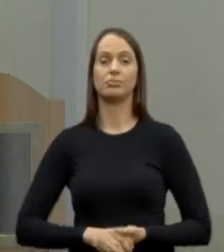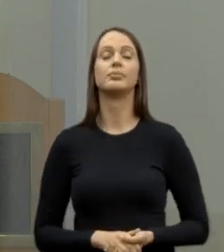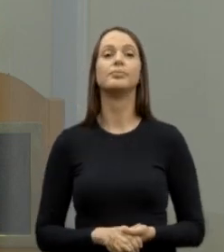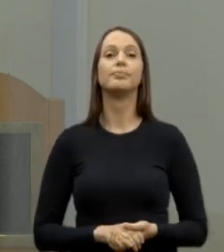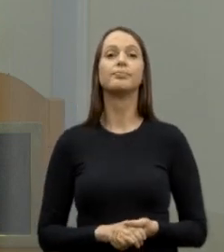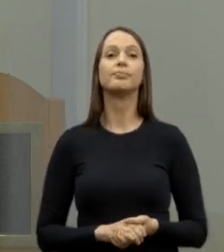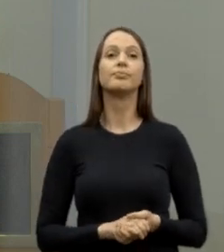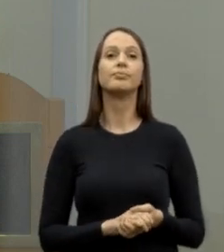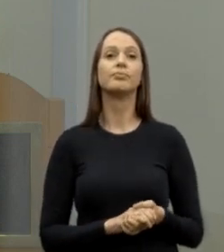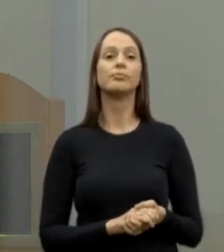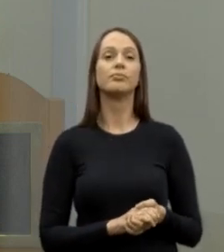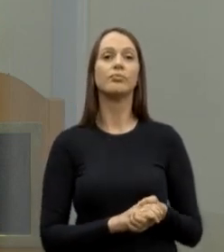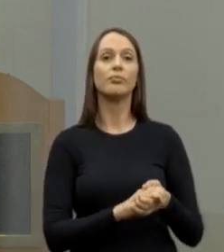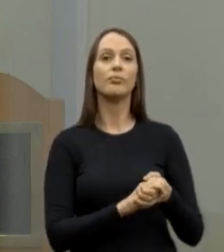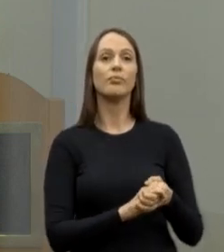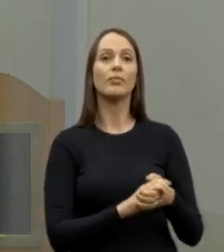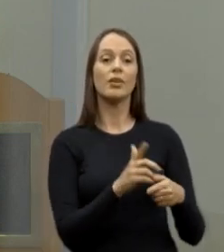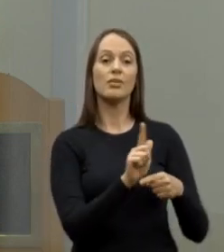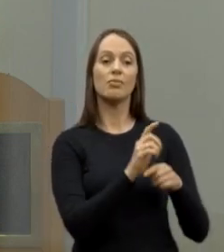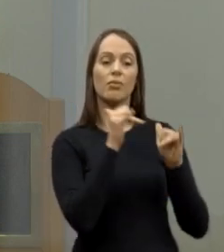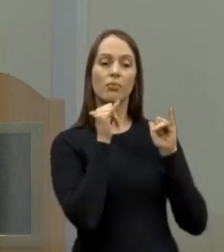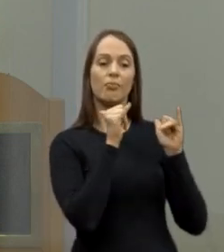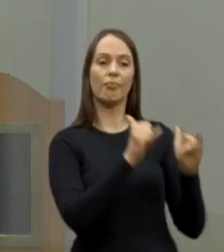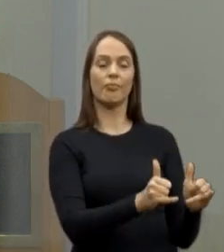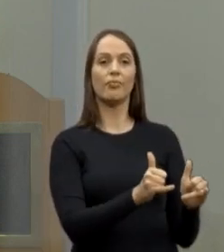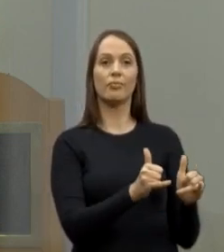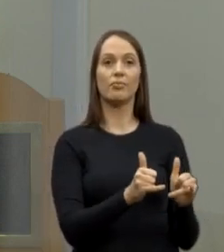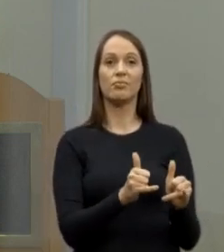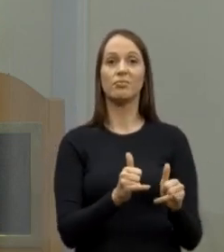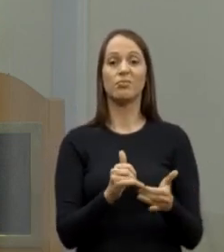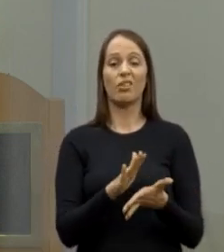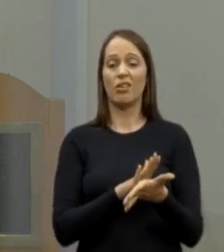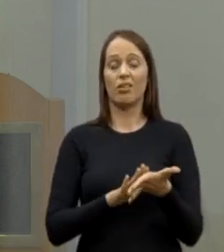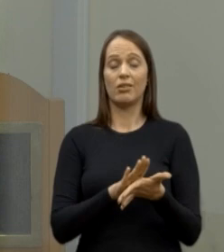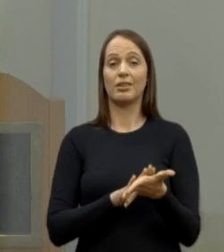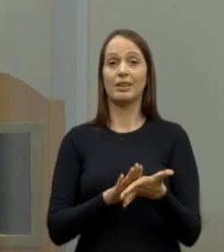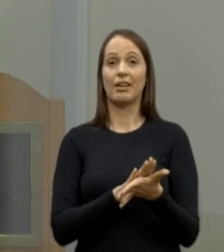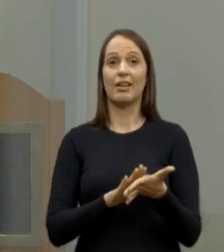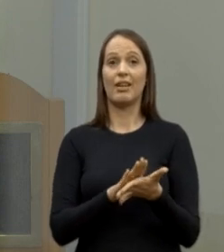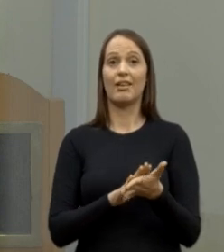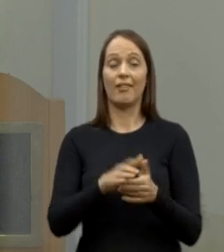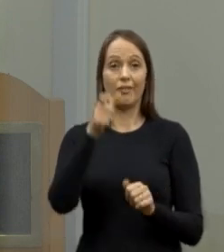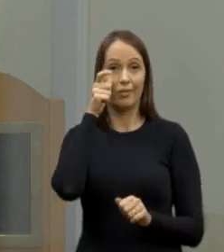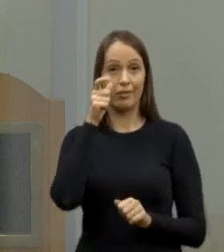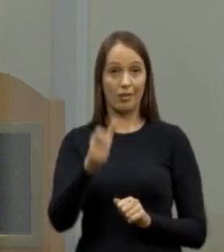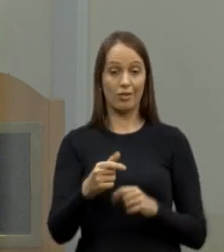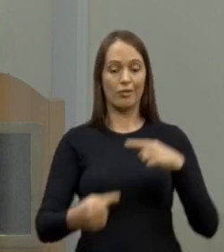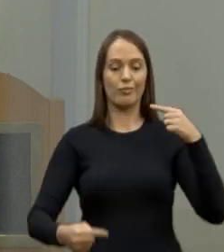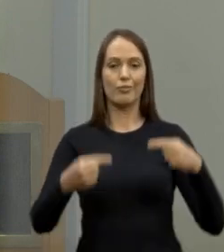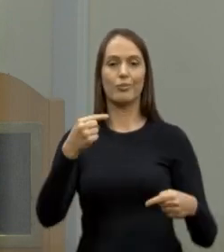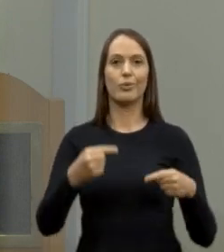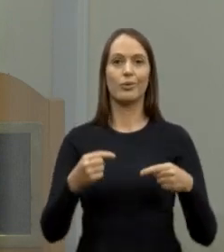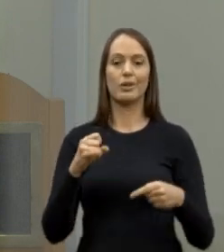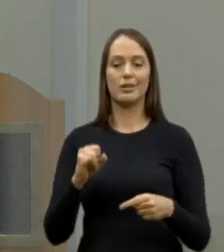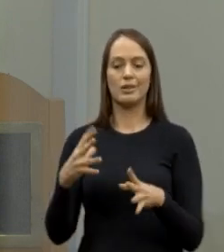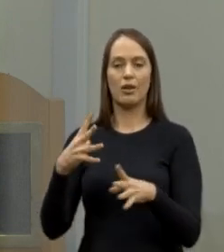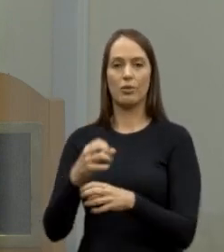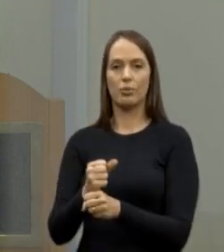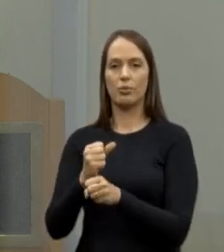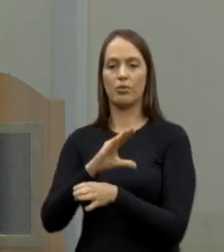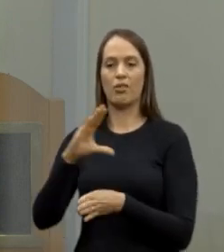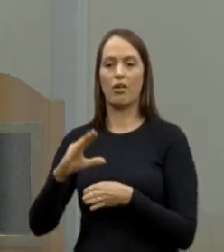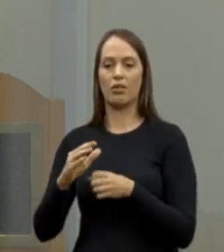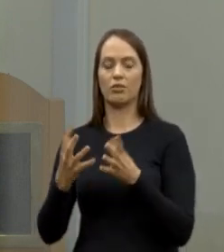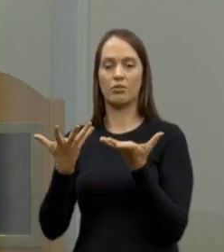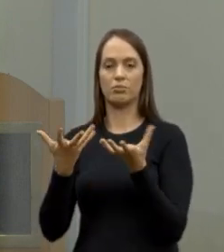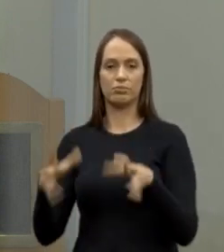essas reprovações de gestão não levam a nada, é só uma questão política. Uma conta reprovada na Câmara é apenas uma